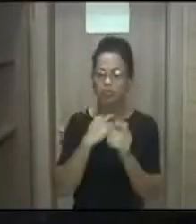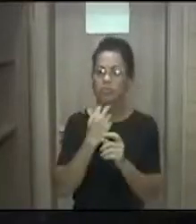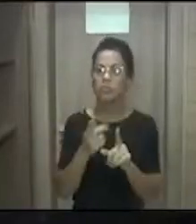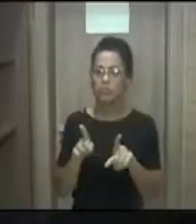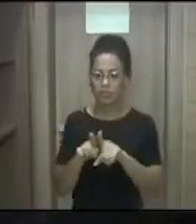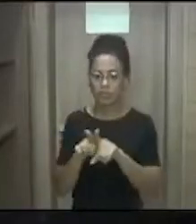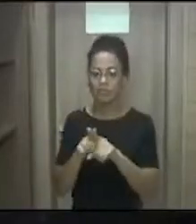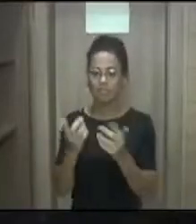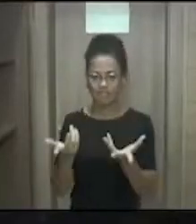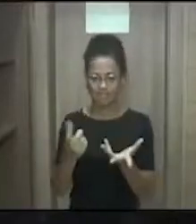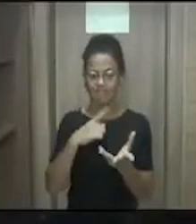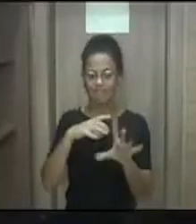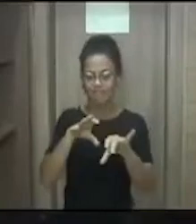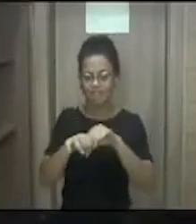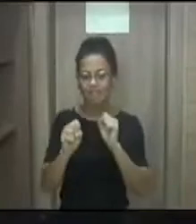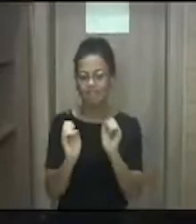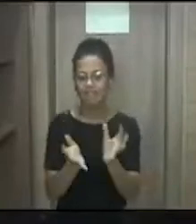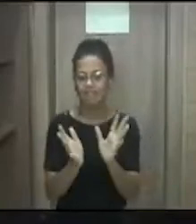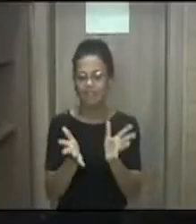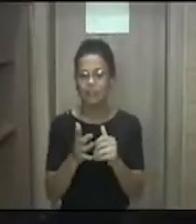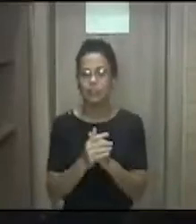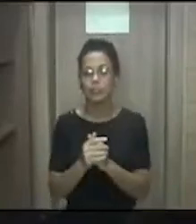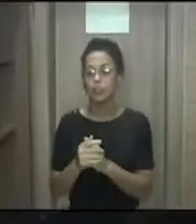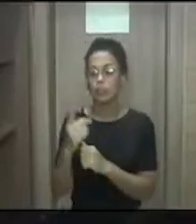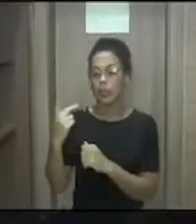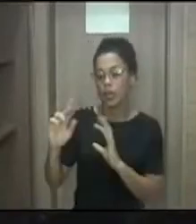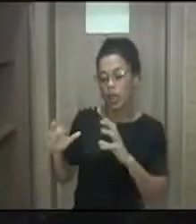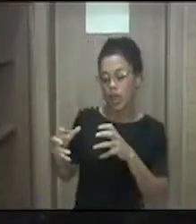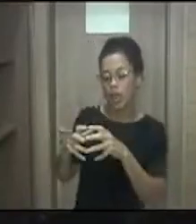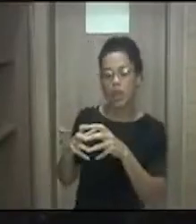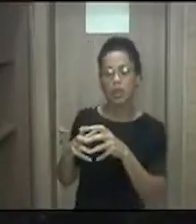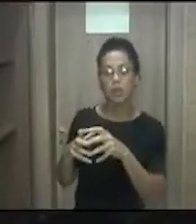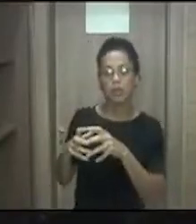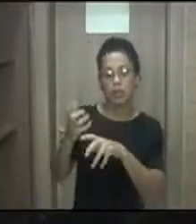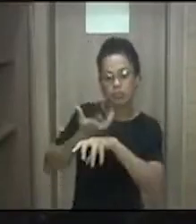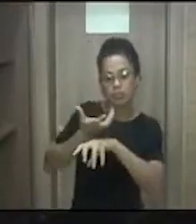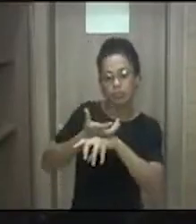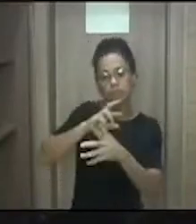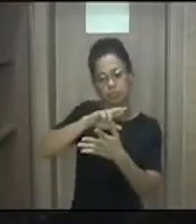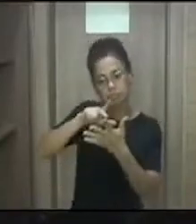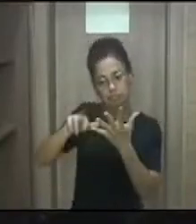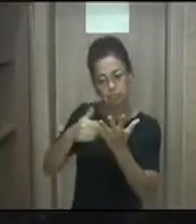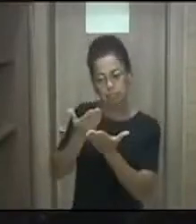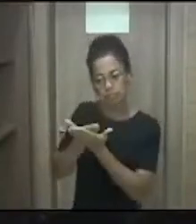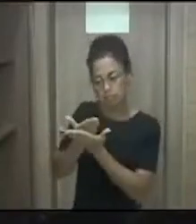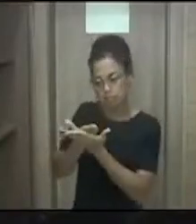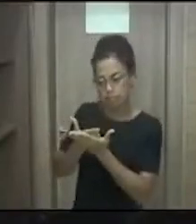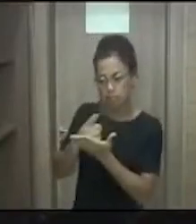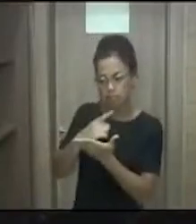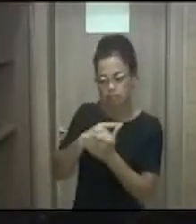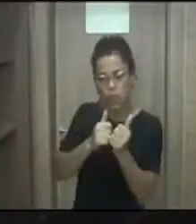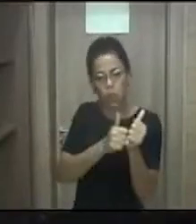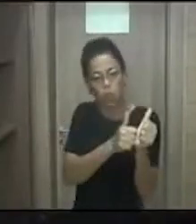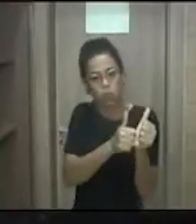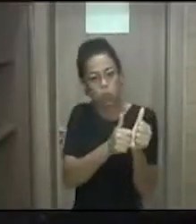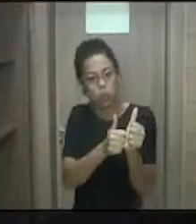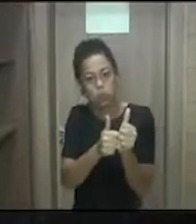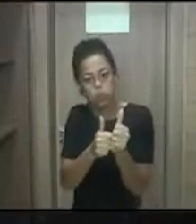enquanto NASF, enquanto equipe multidisciplinar, seria um desenho assim de você fazer um